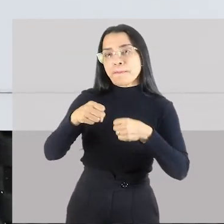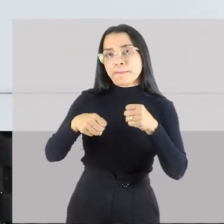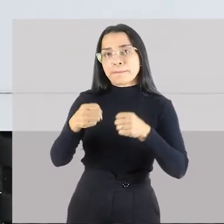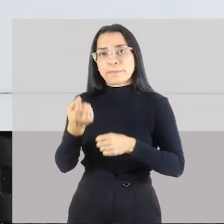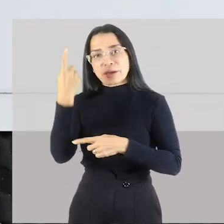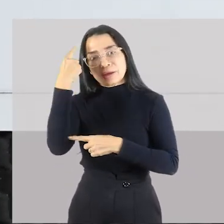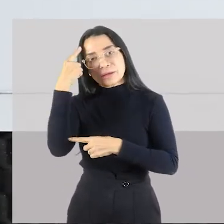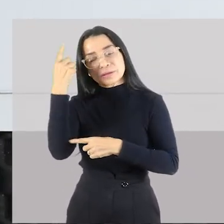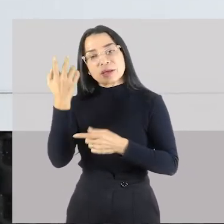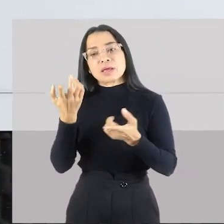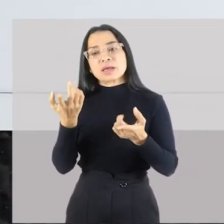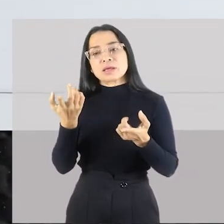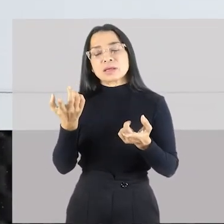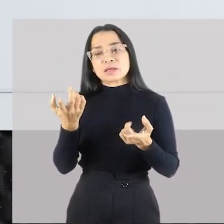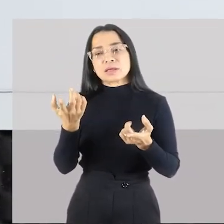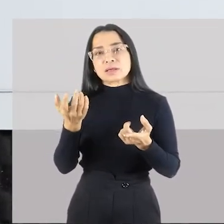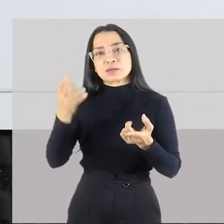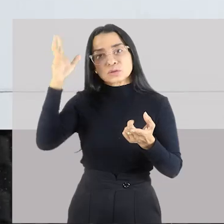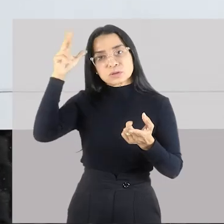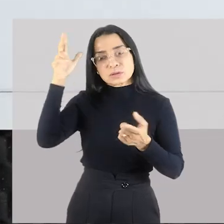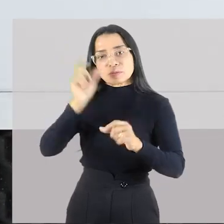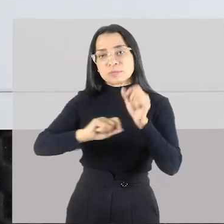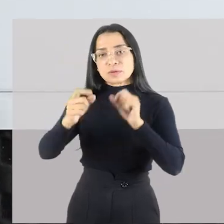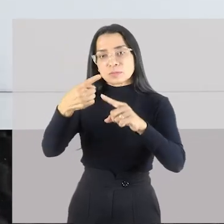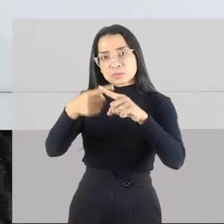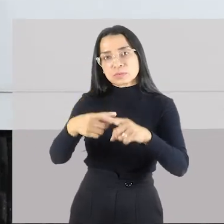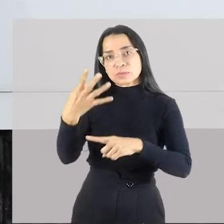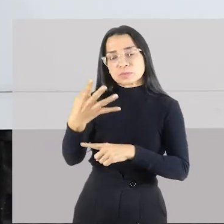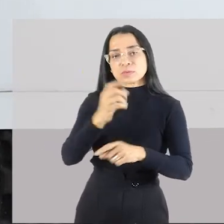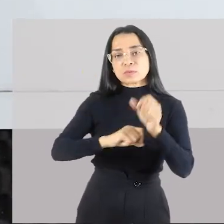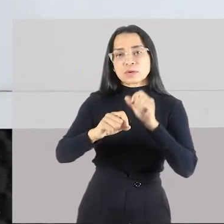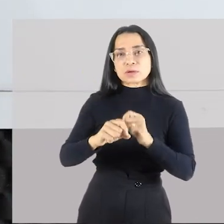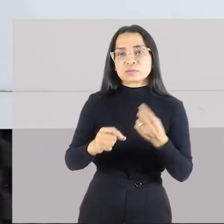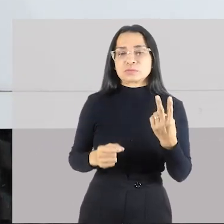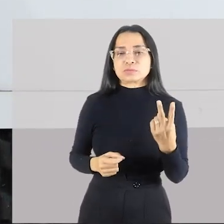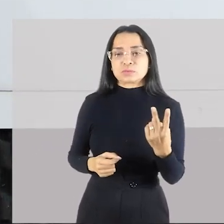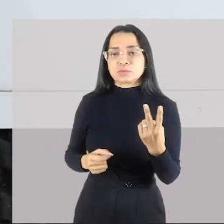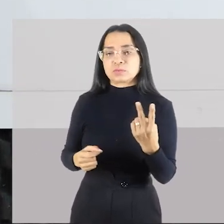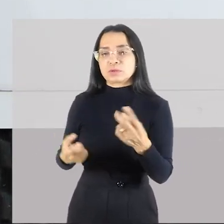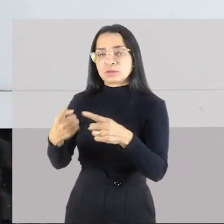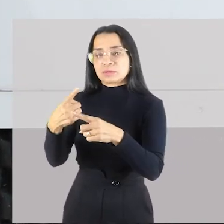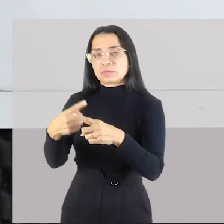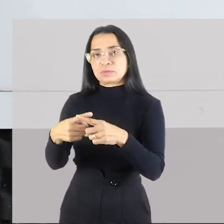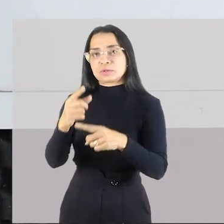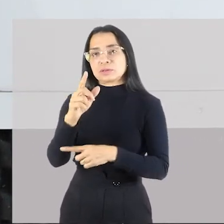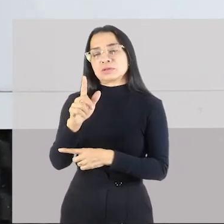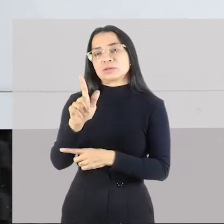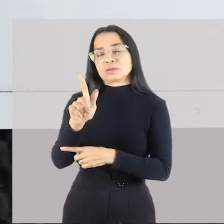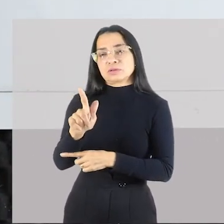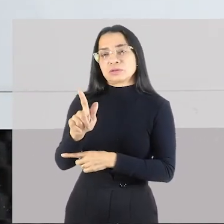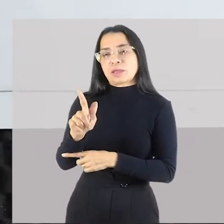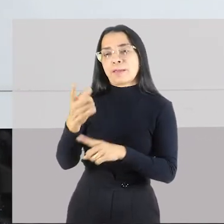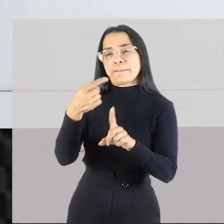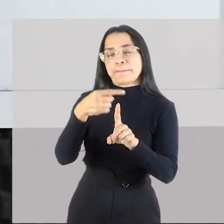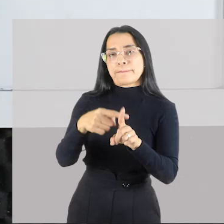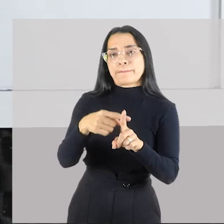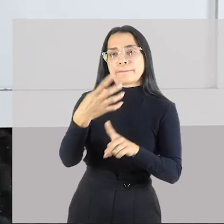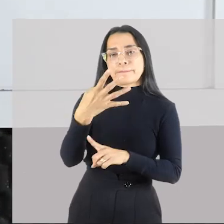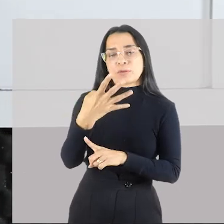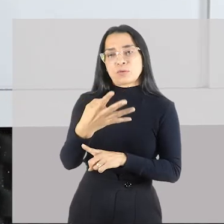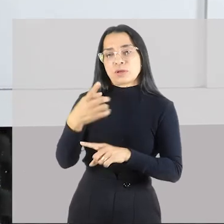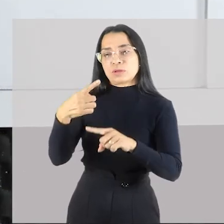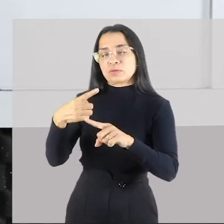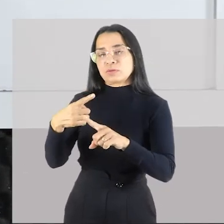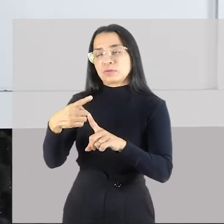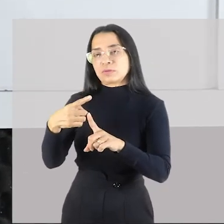a quantidade de cavalos e multiplicar por 4. Então, 2 vezes G mais 4